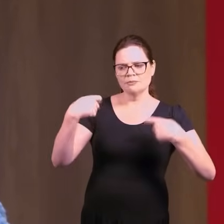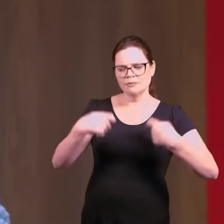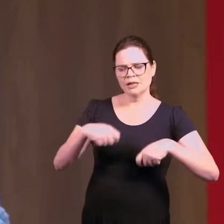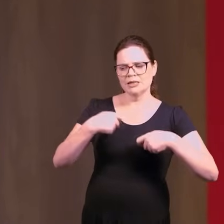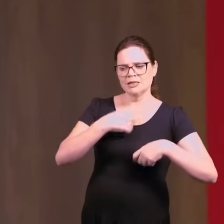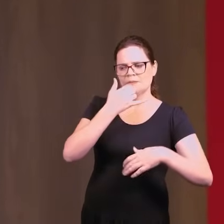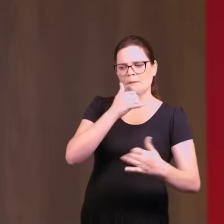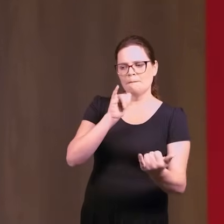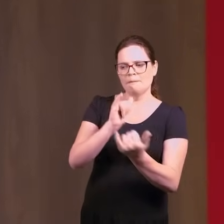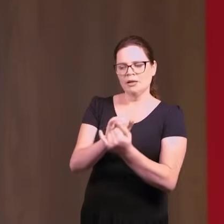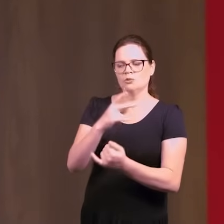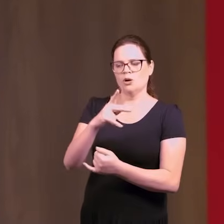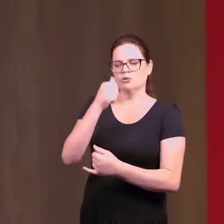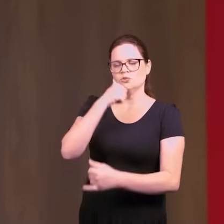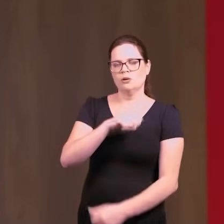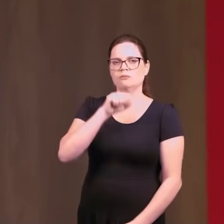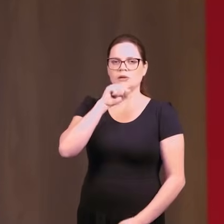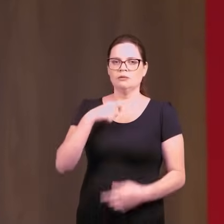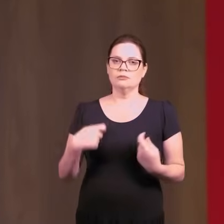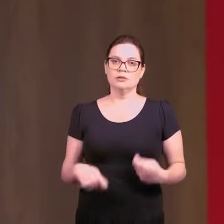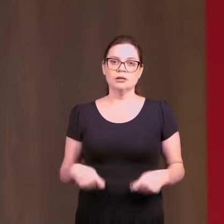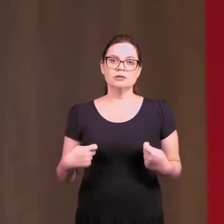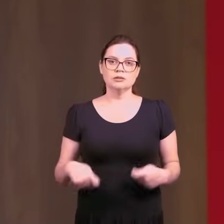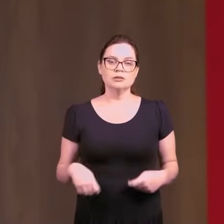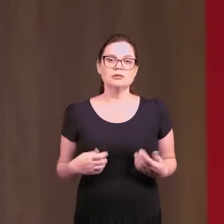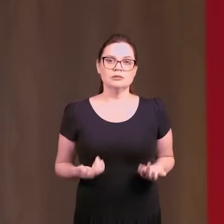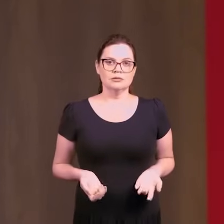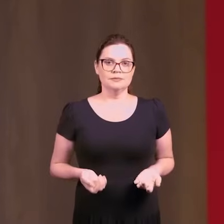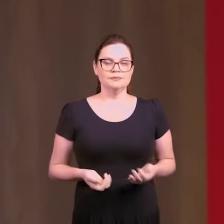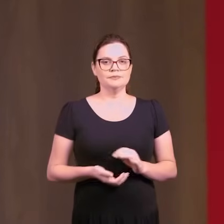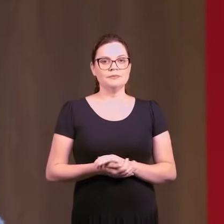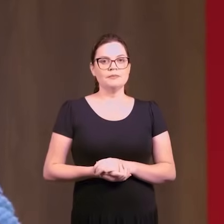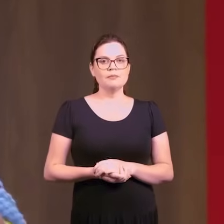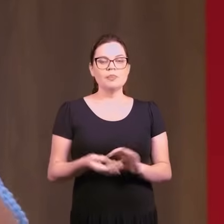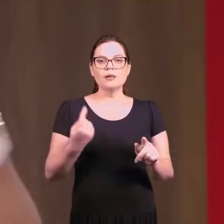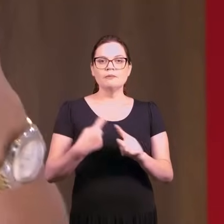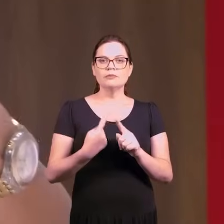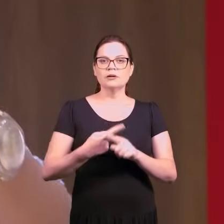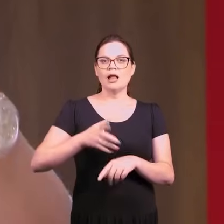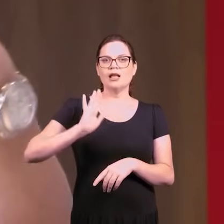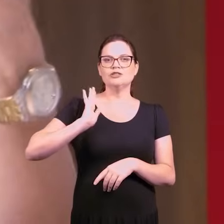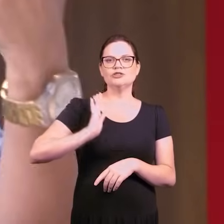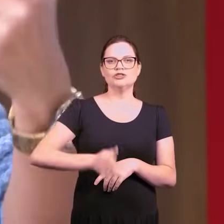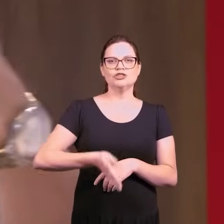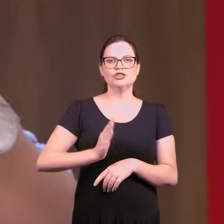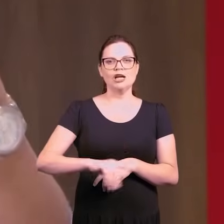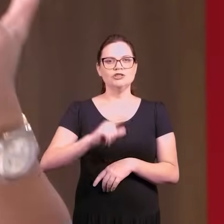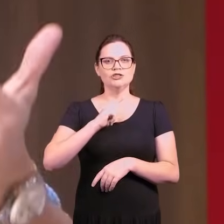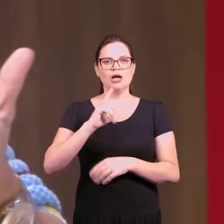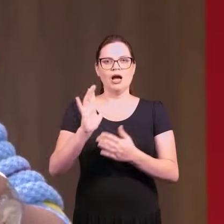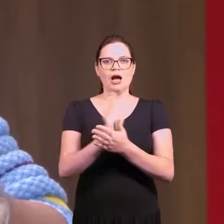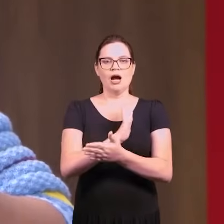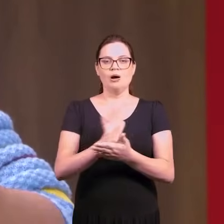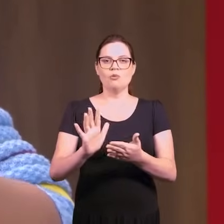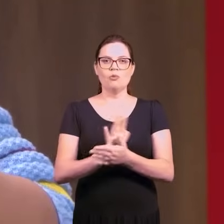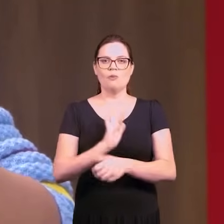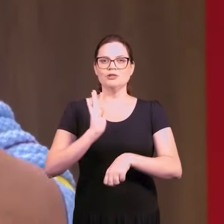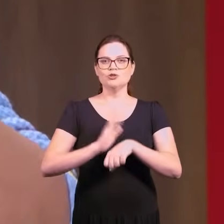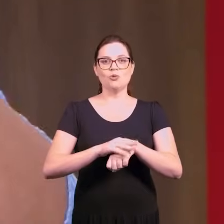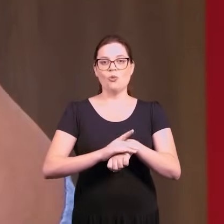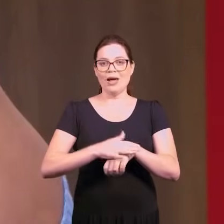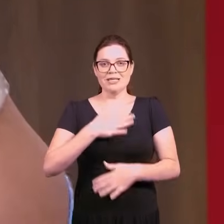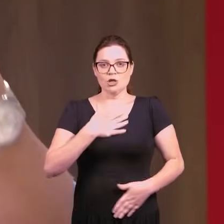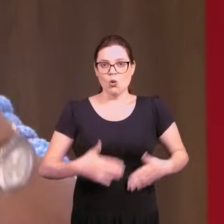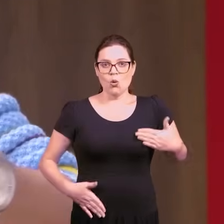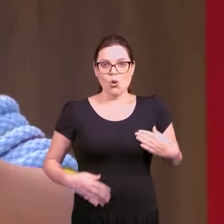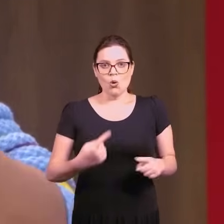você perdoar a sua mãe. E porque ela já tinha com doenças físicas,